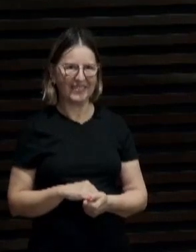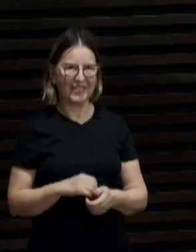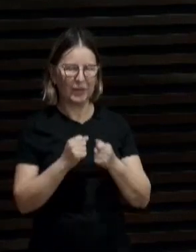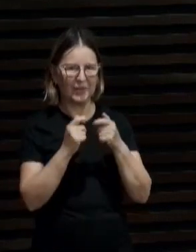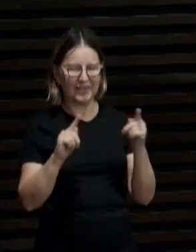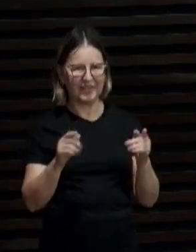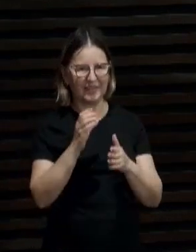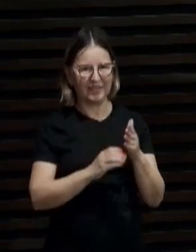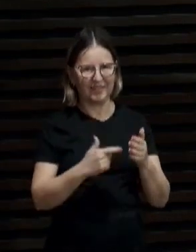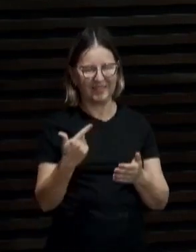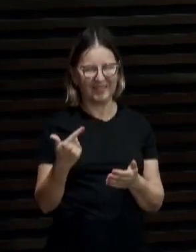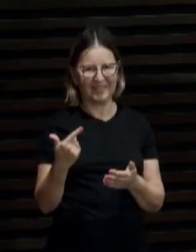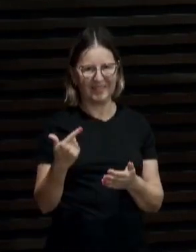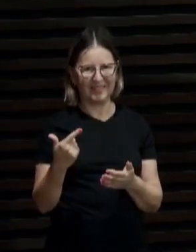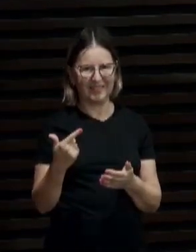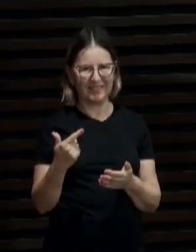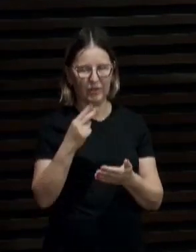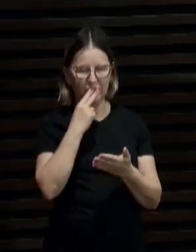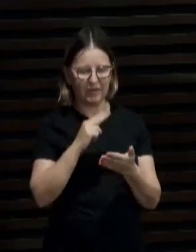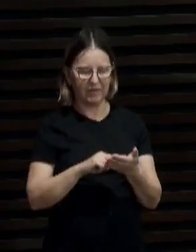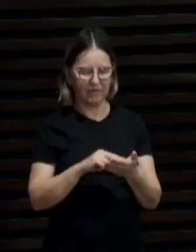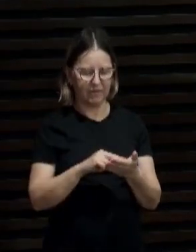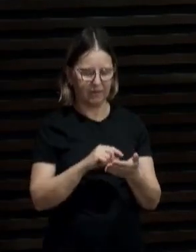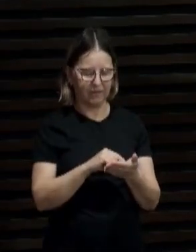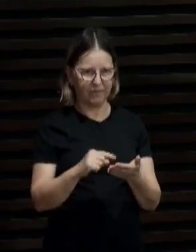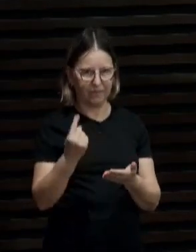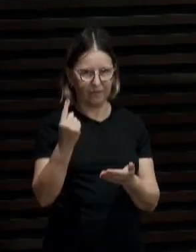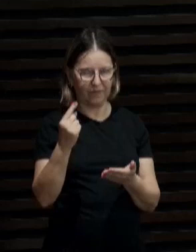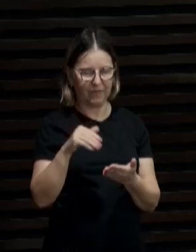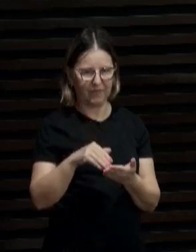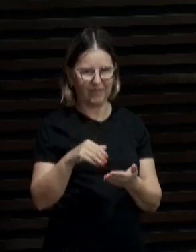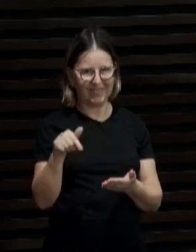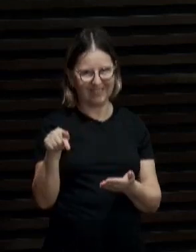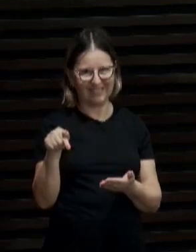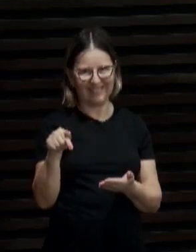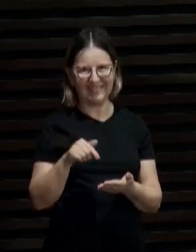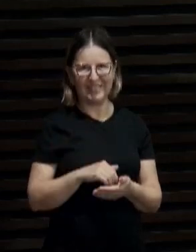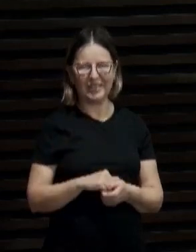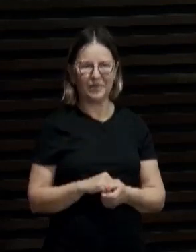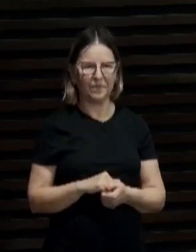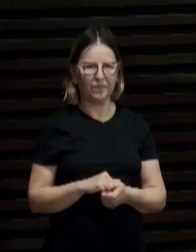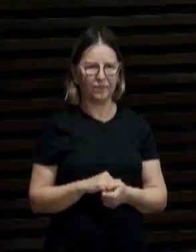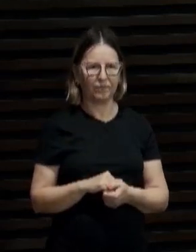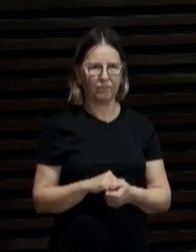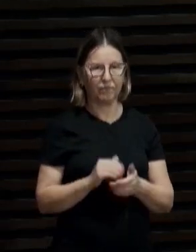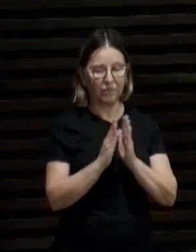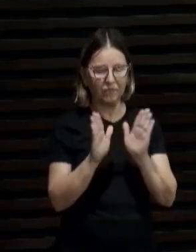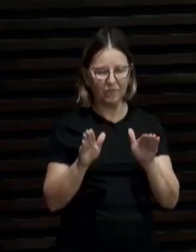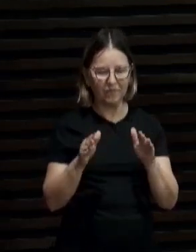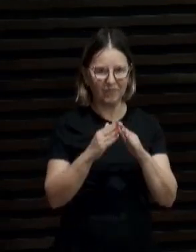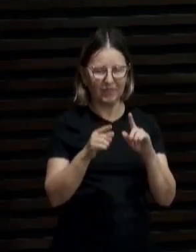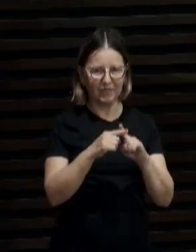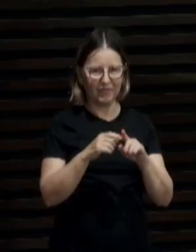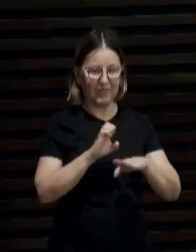Apocalipse capítulo 2, versos de 1 a 7. Ao anjo da igreja